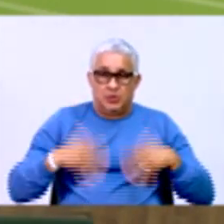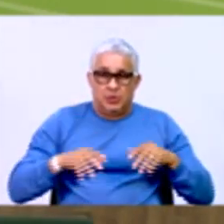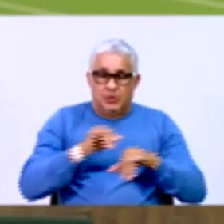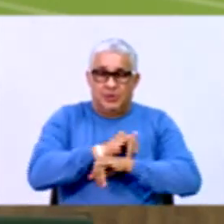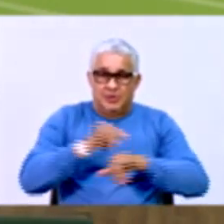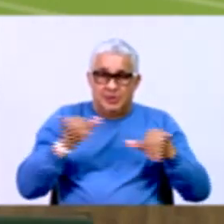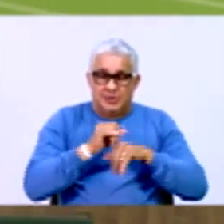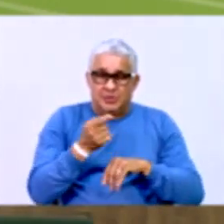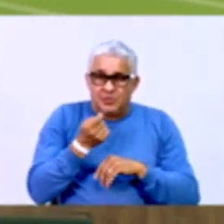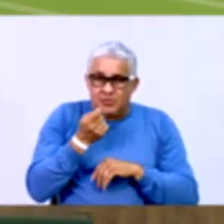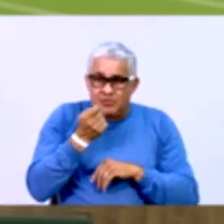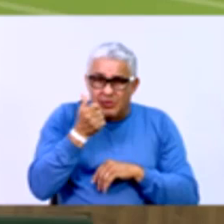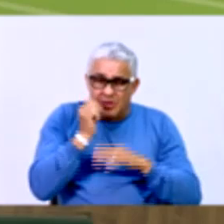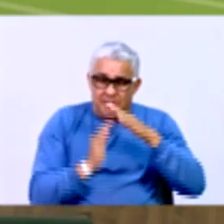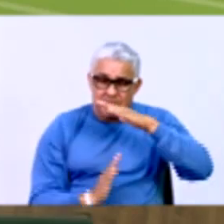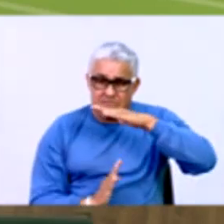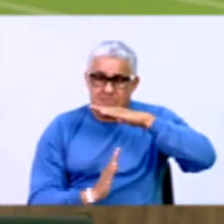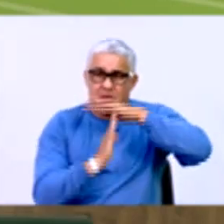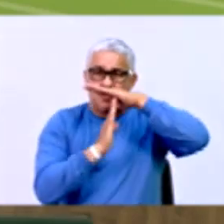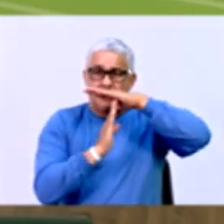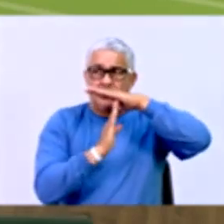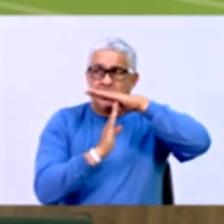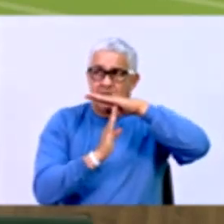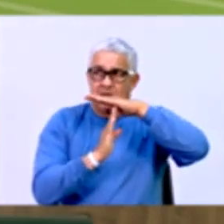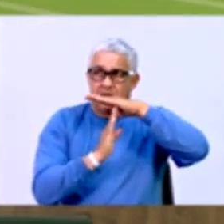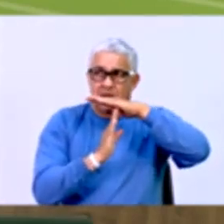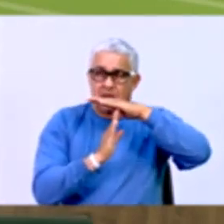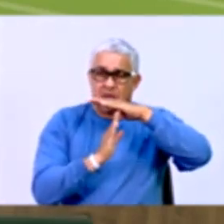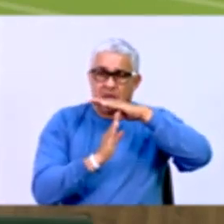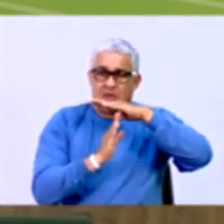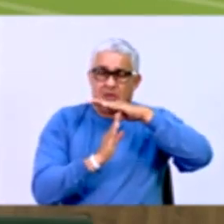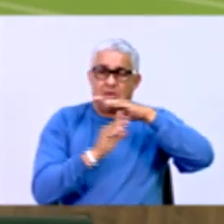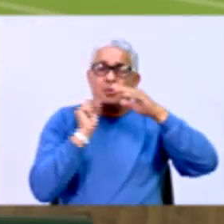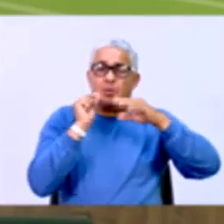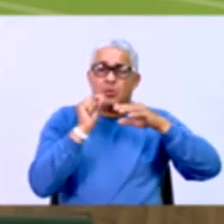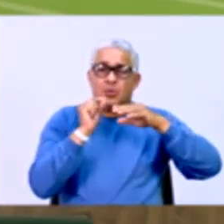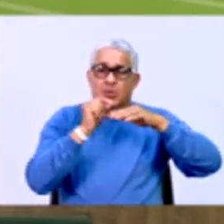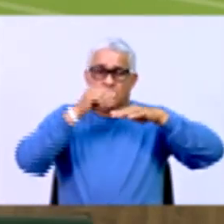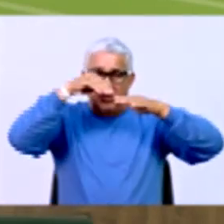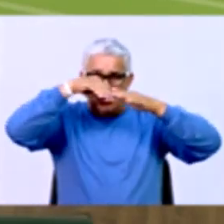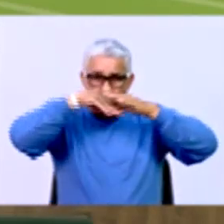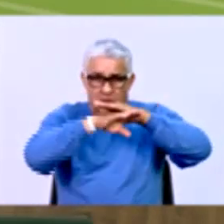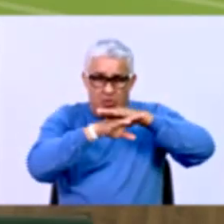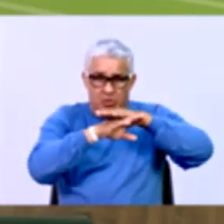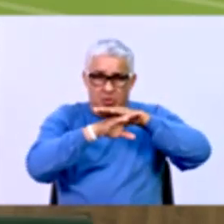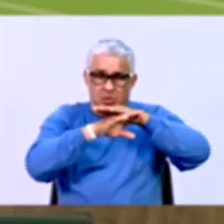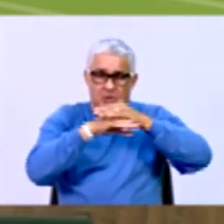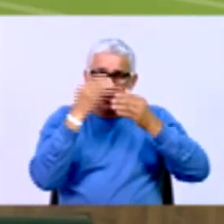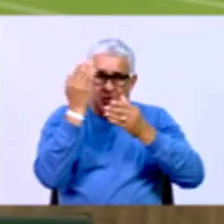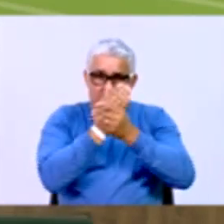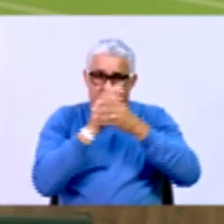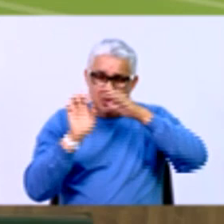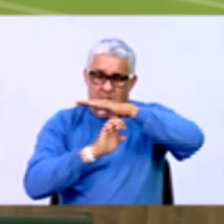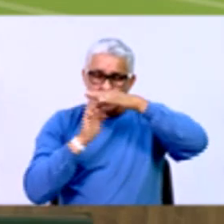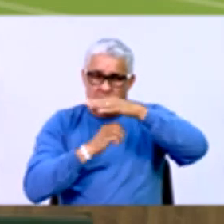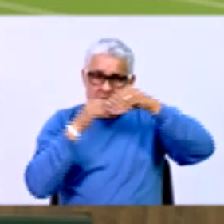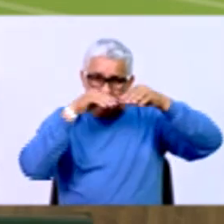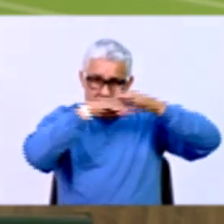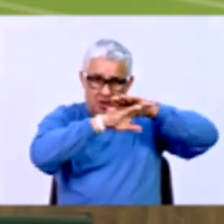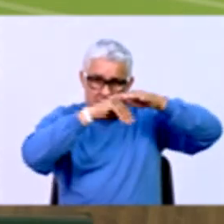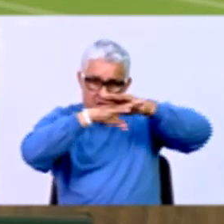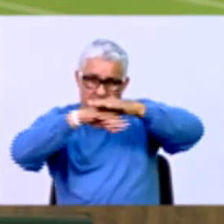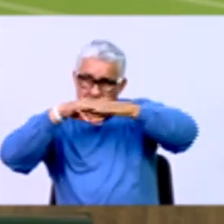está quase no limite, né? Storage é onde a gente armazena os arquivos da empresa, né, professor? Sim. Aí